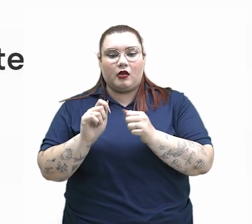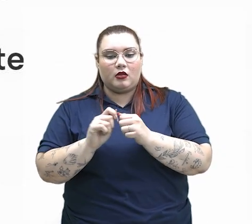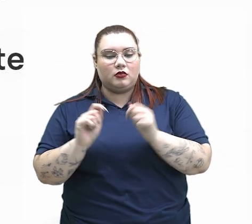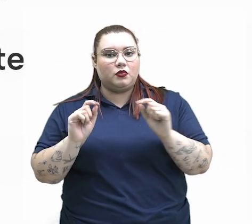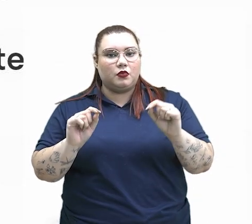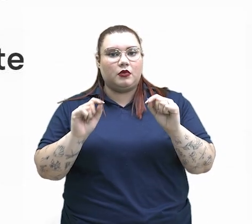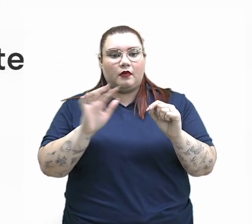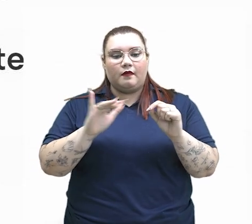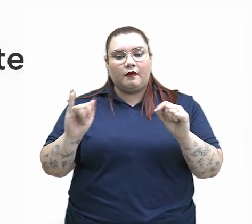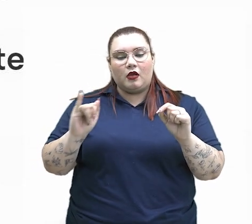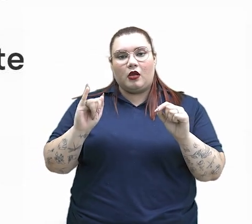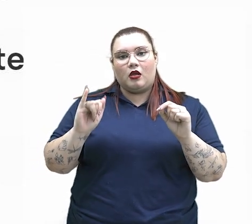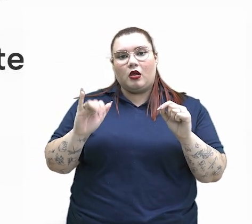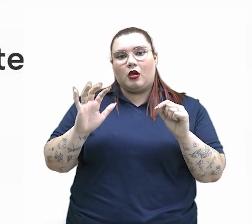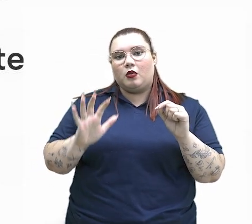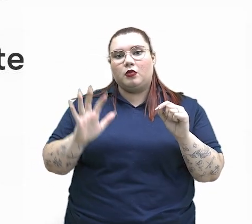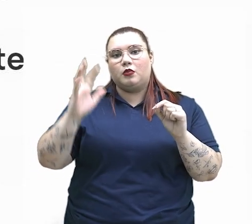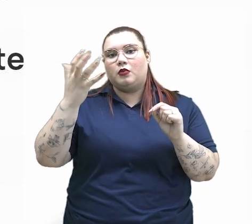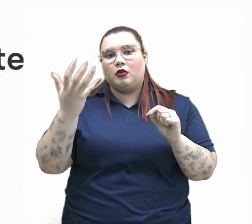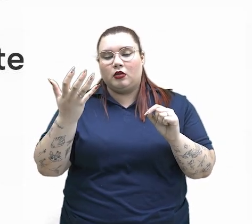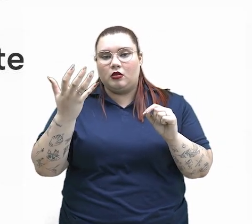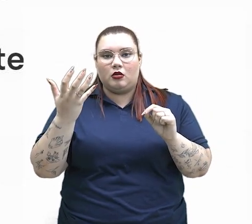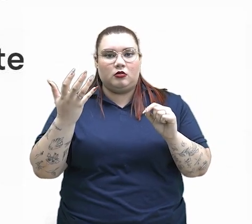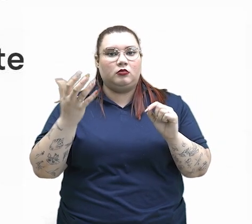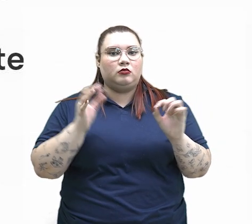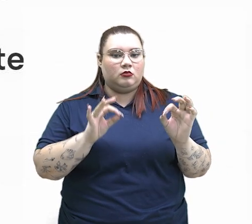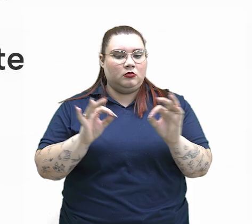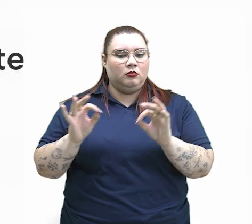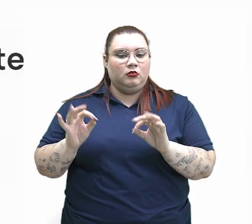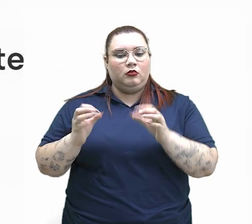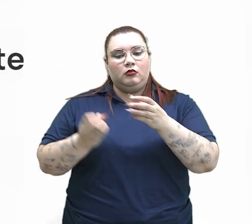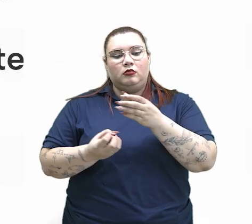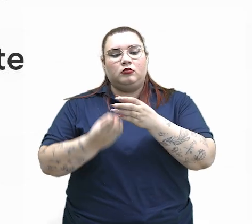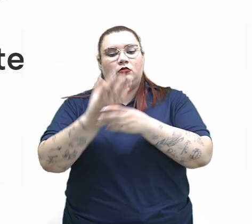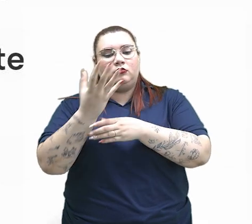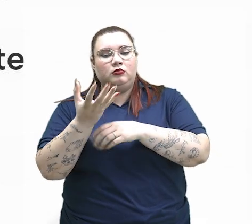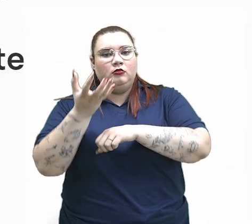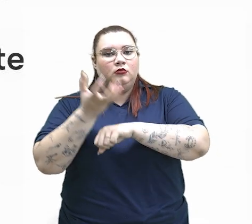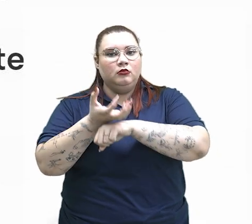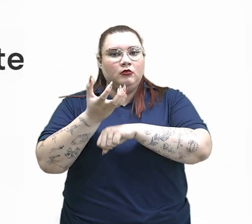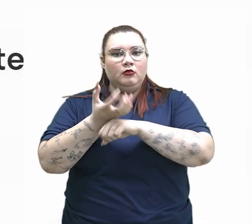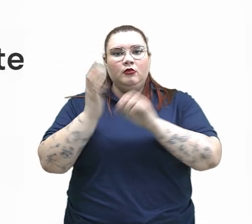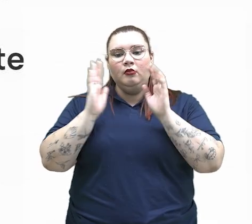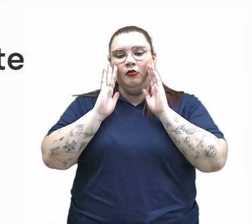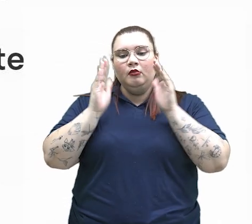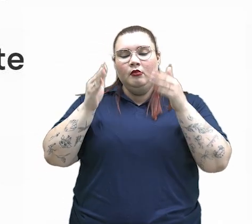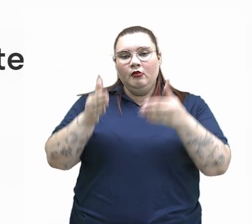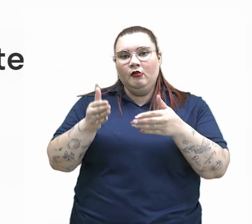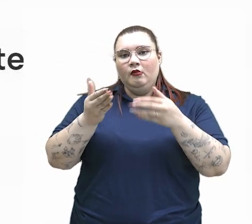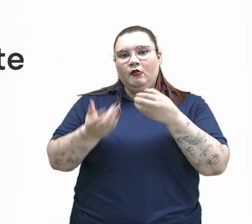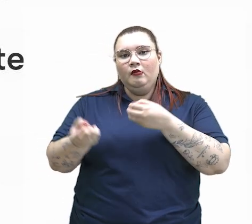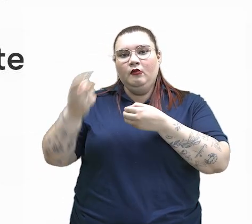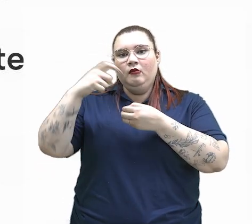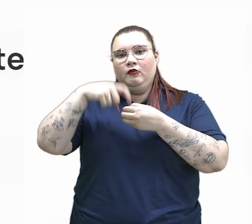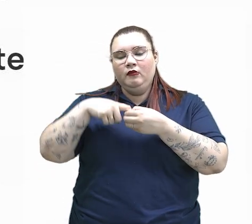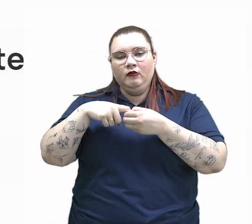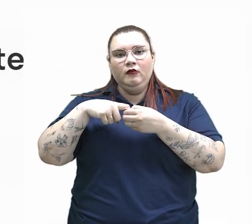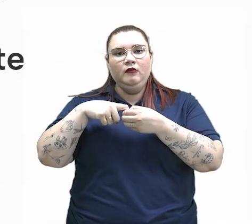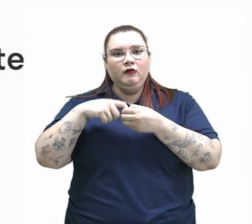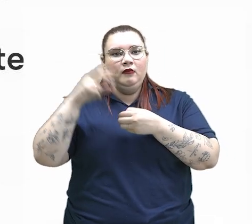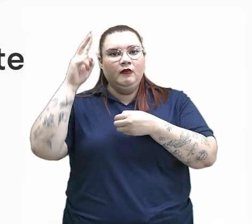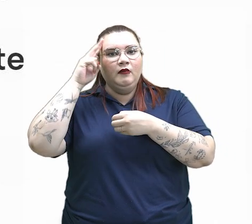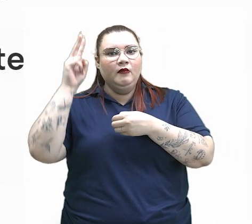vai acontecer, né? O que vai ser feito? Criar, então, um componente curricular voltado para